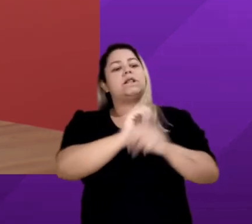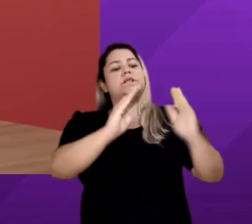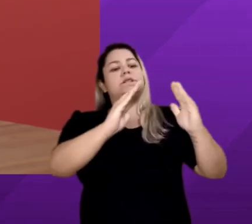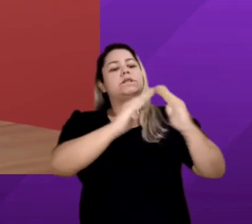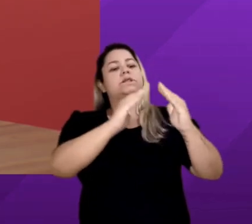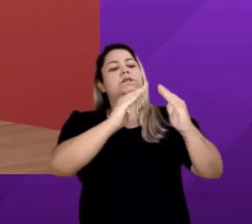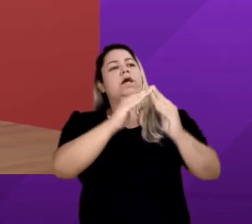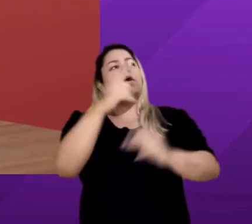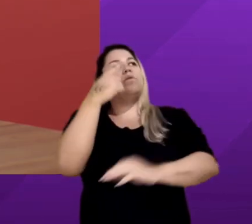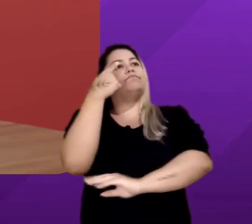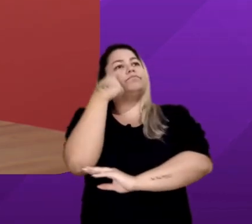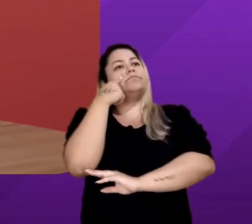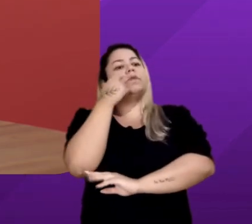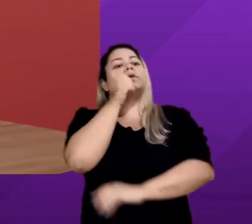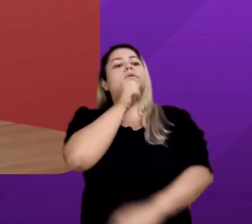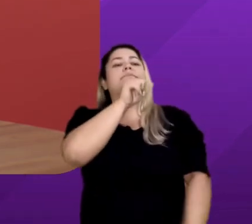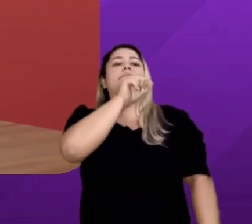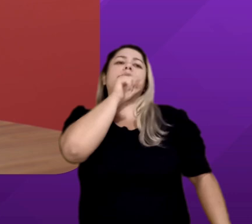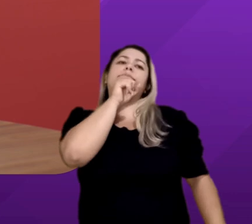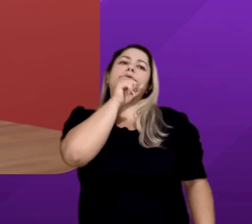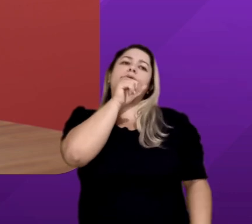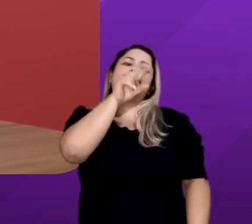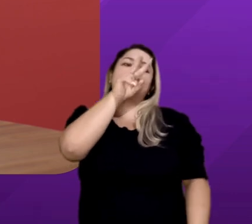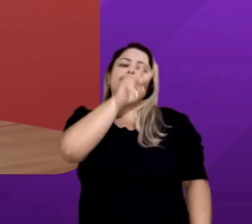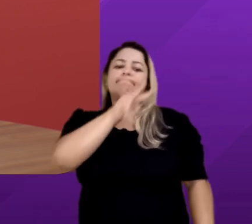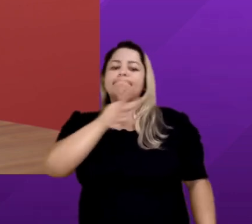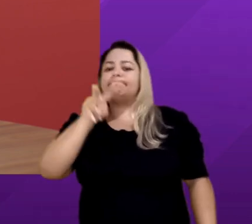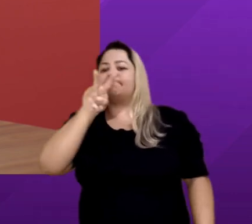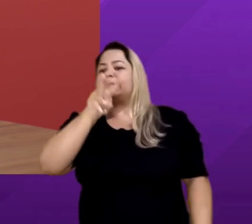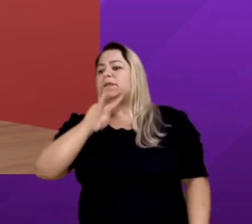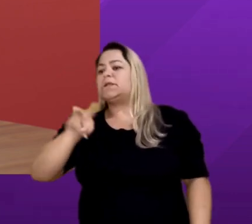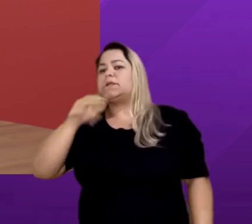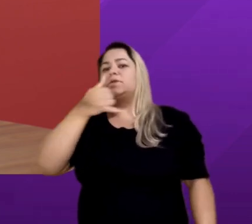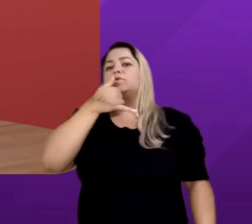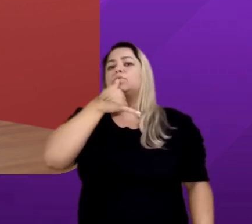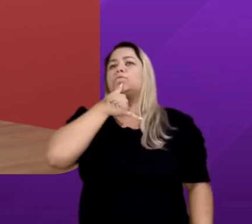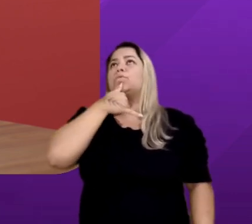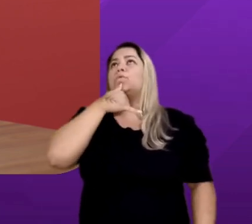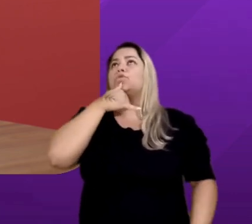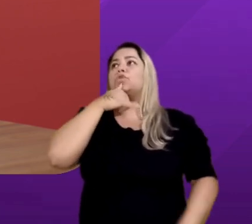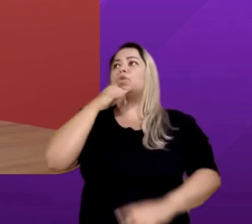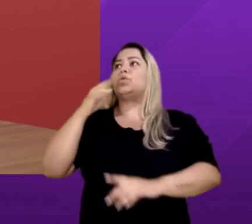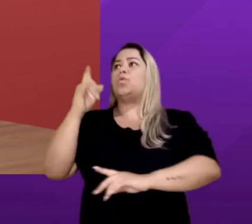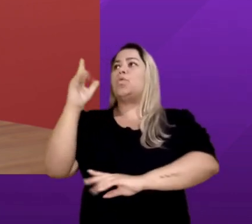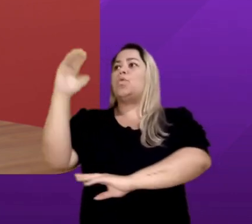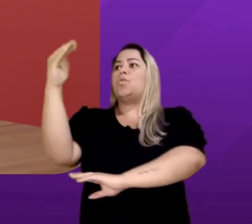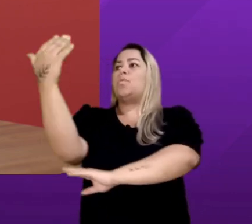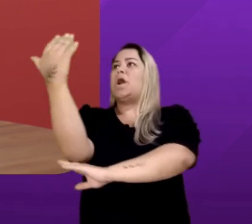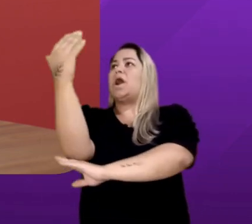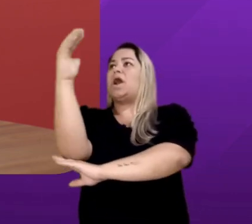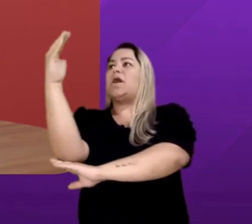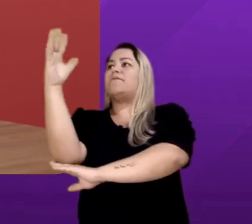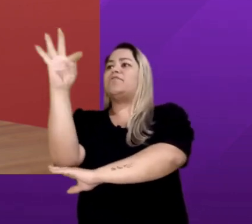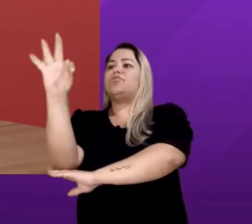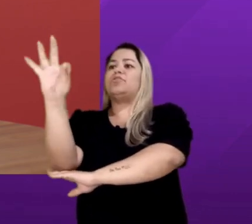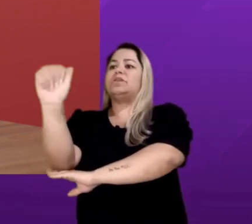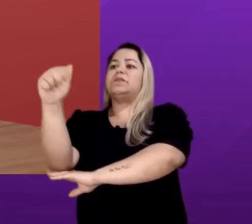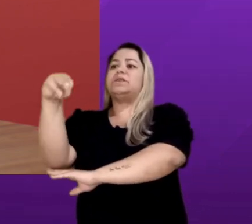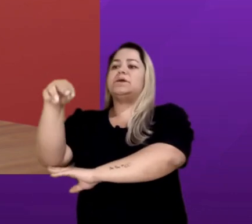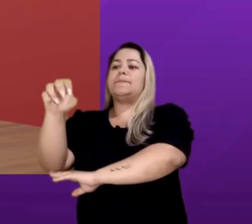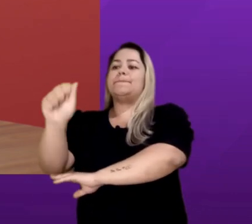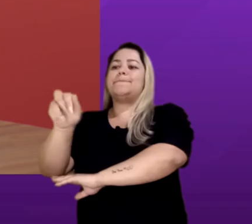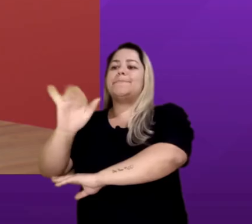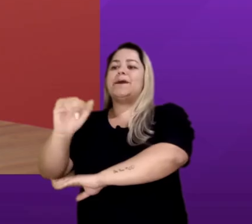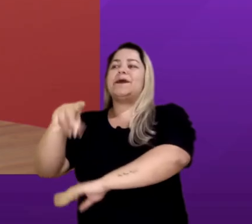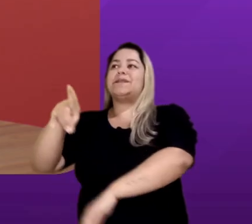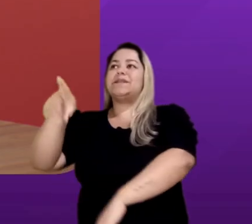olhando, me viu muito triste, eu ficava olhando para cima, tinha um pé de tamarindo na minha casa, no quintal, muito alto, para criança de 5, 7 anos,